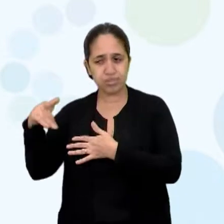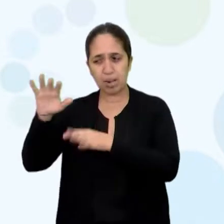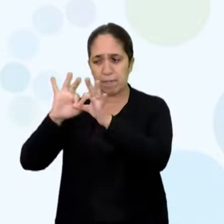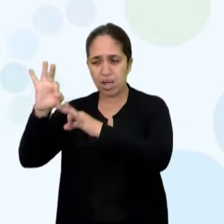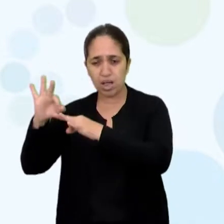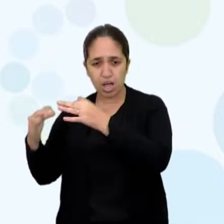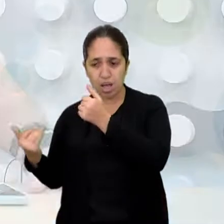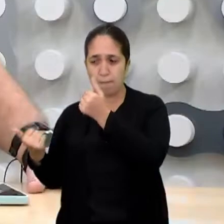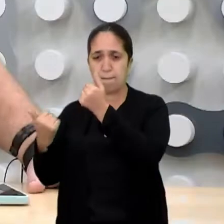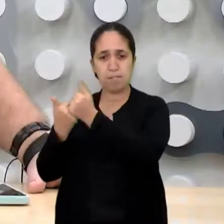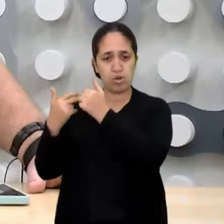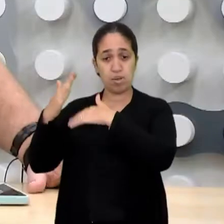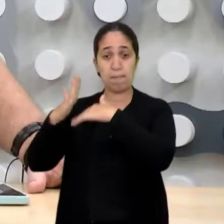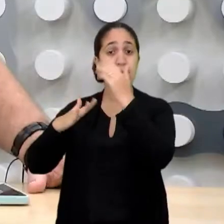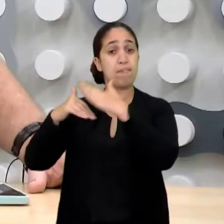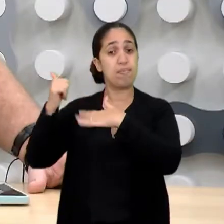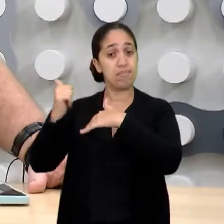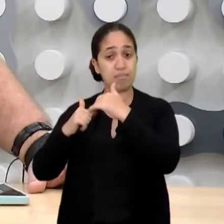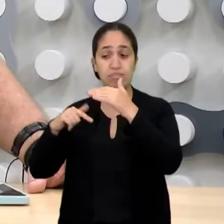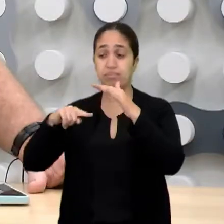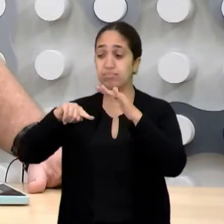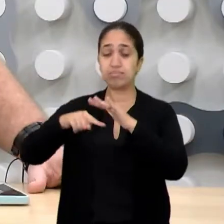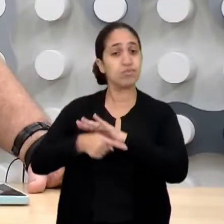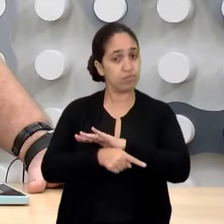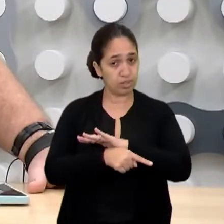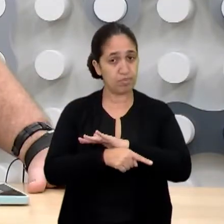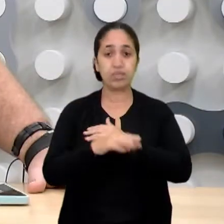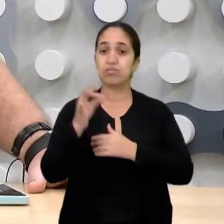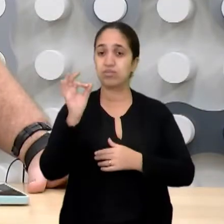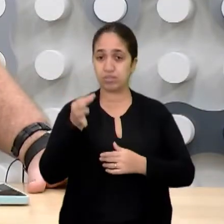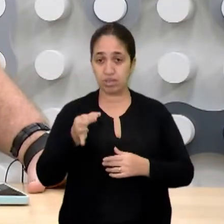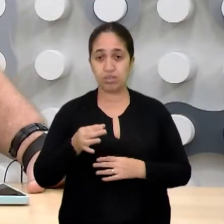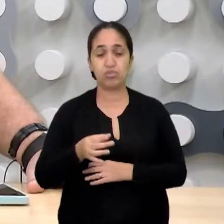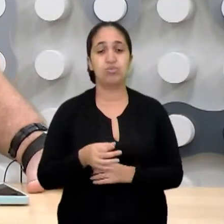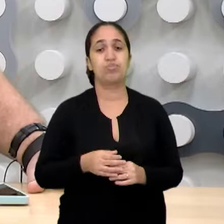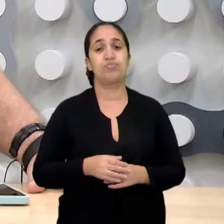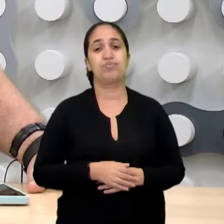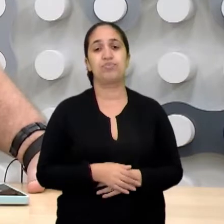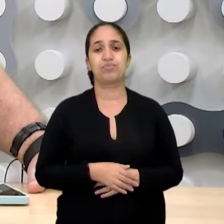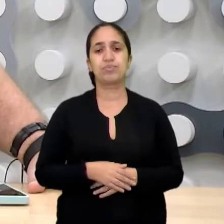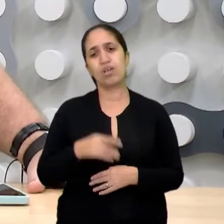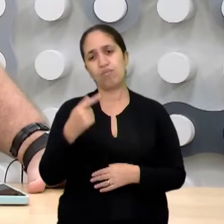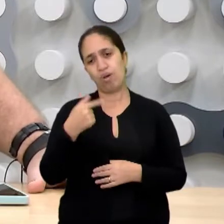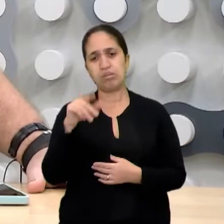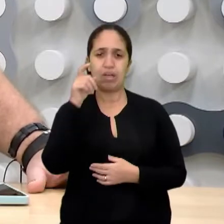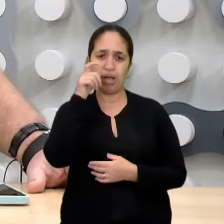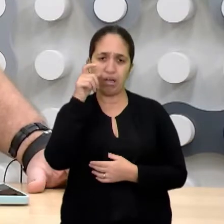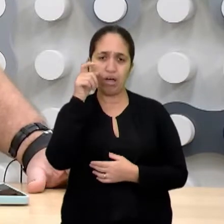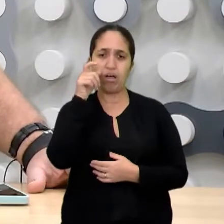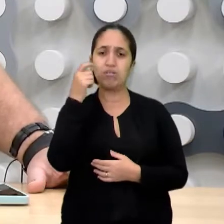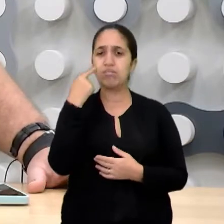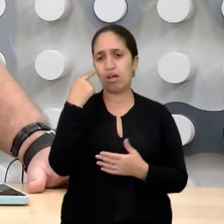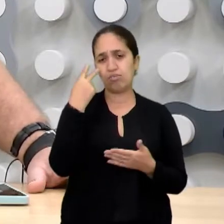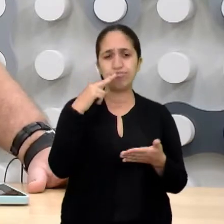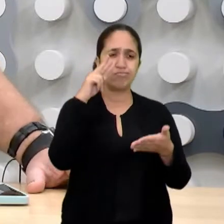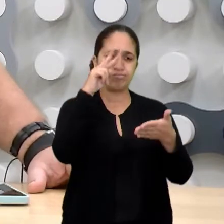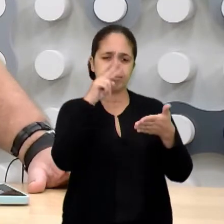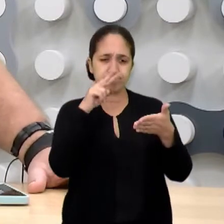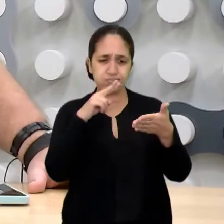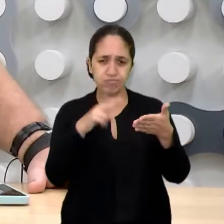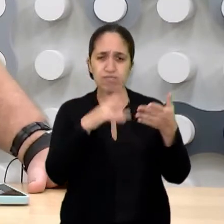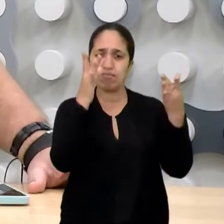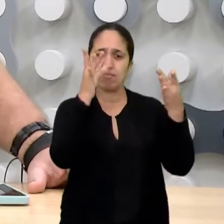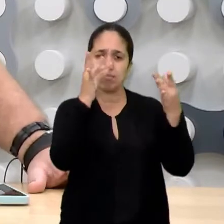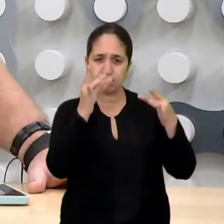planejamento a práticas de aprofundamentos, tá certo? Então sempre que tiver interesse em ver, né, a descrição dessas